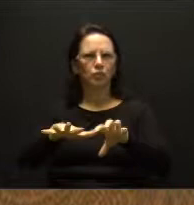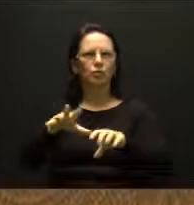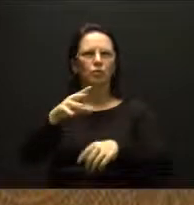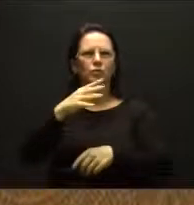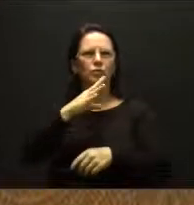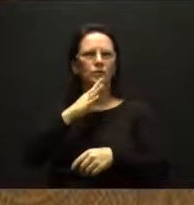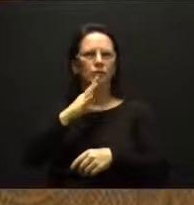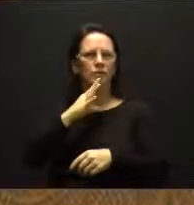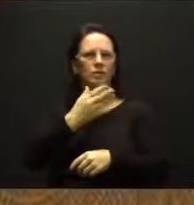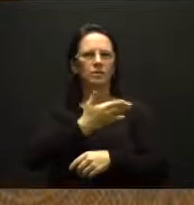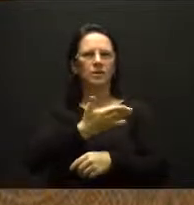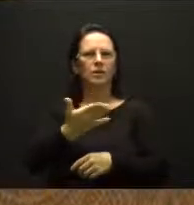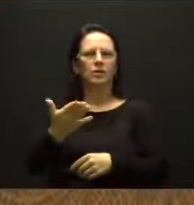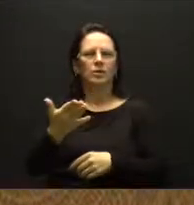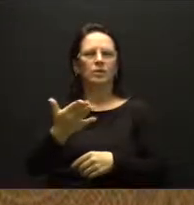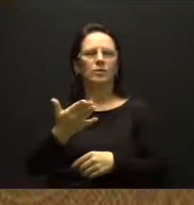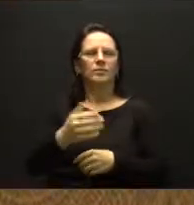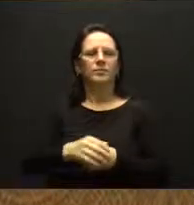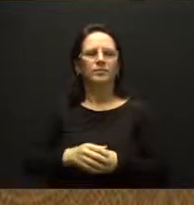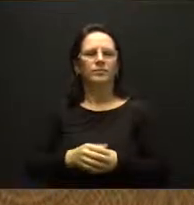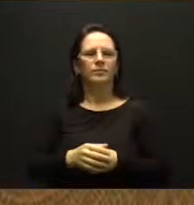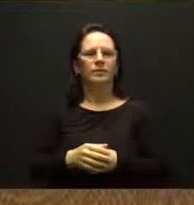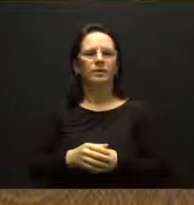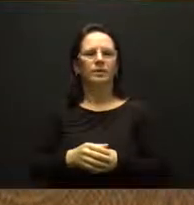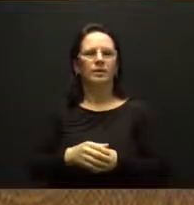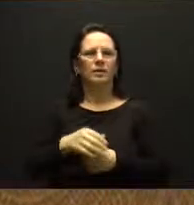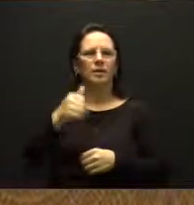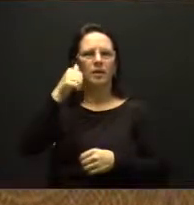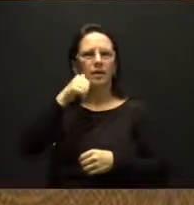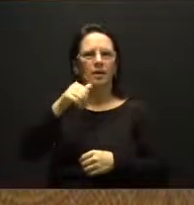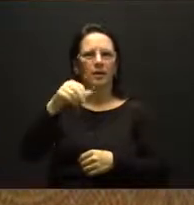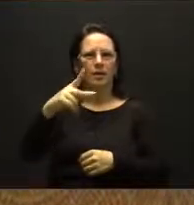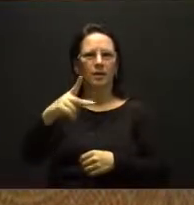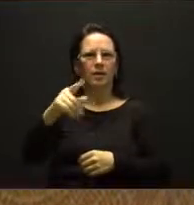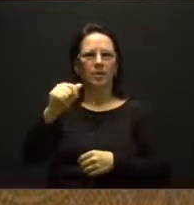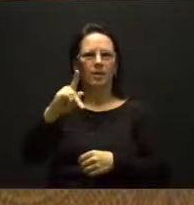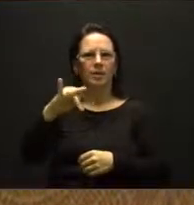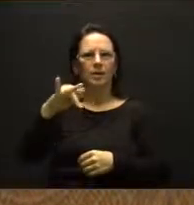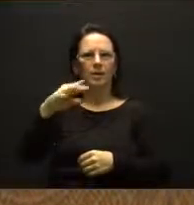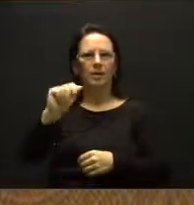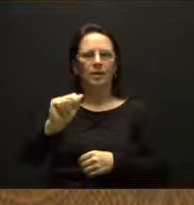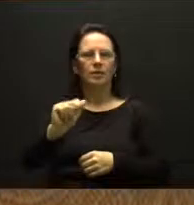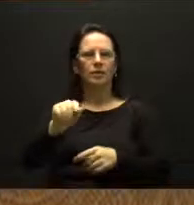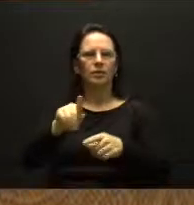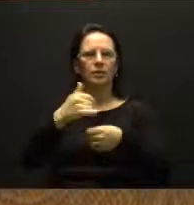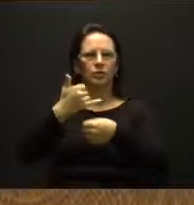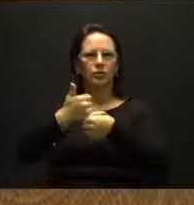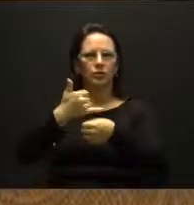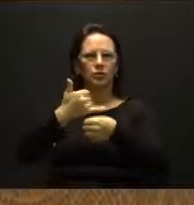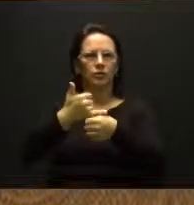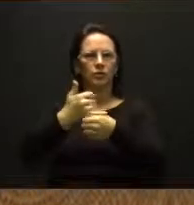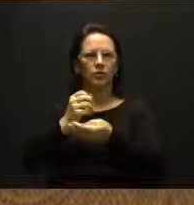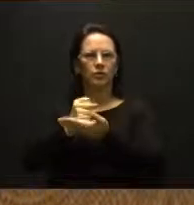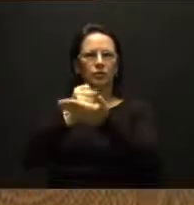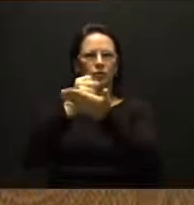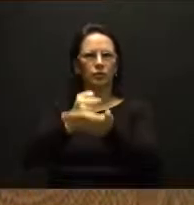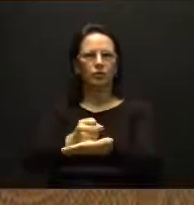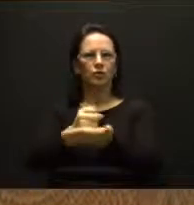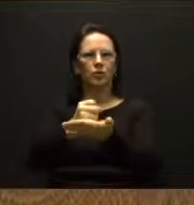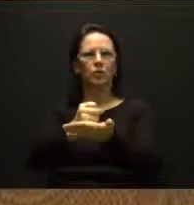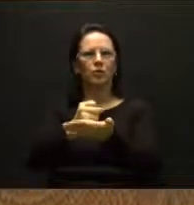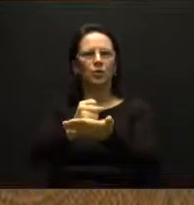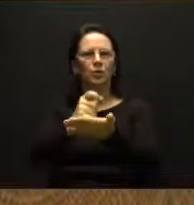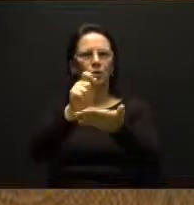determina o regimento interno eo patrícia nogueira marcondes de moura chefe de visando apoio técnico na elaboração